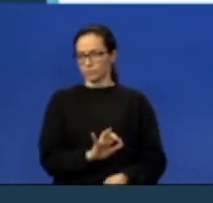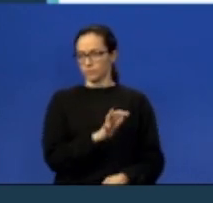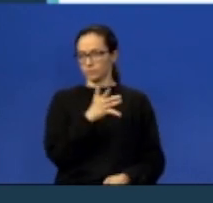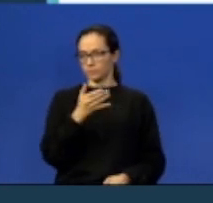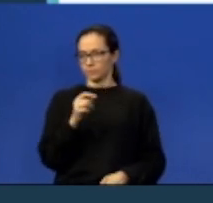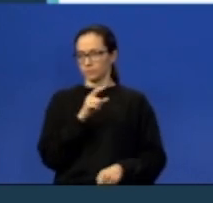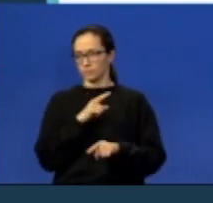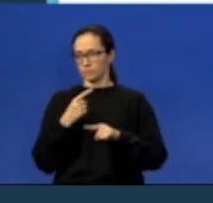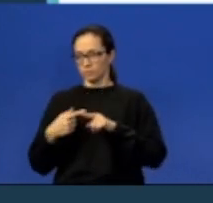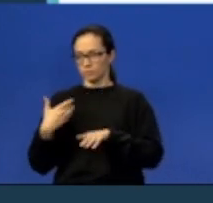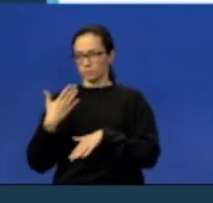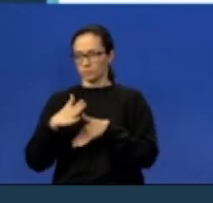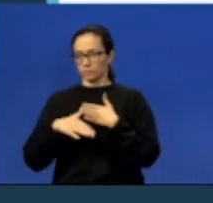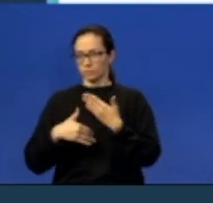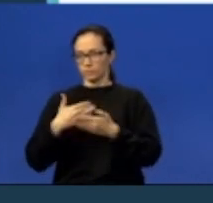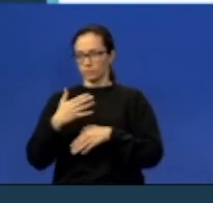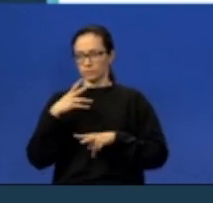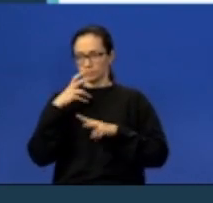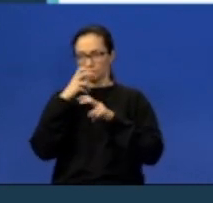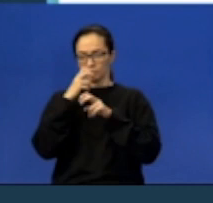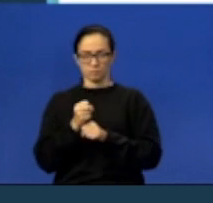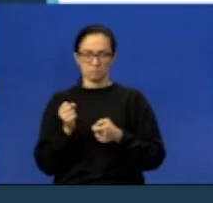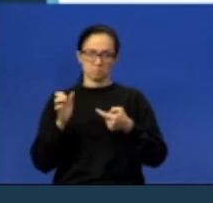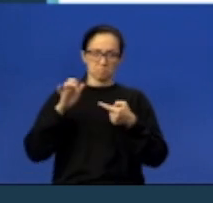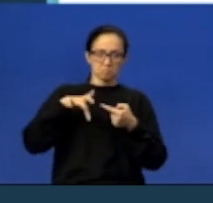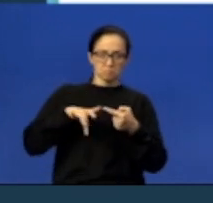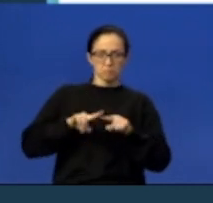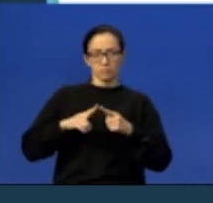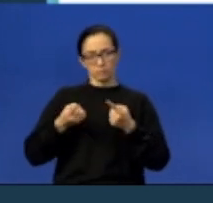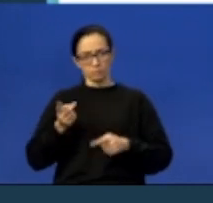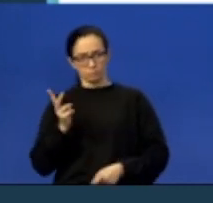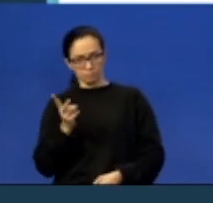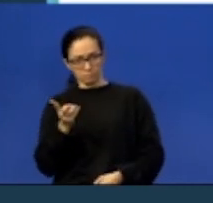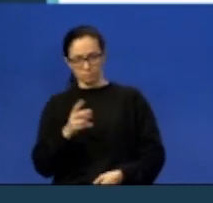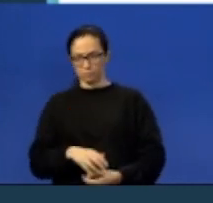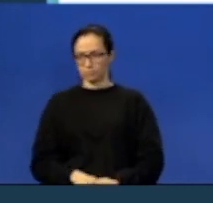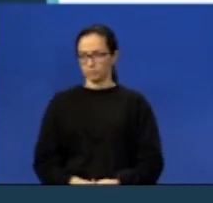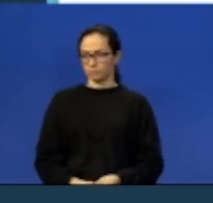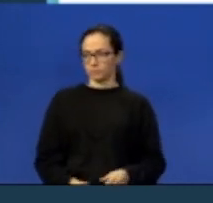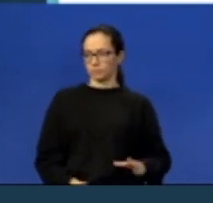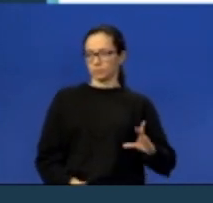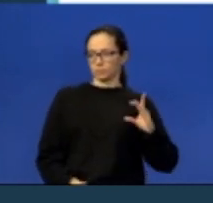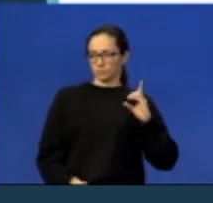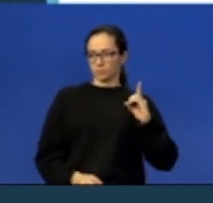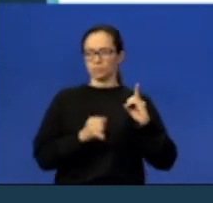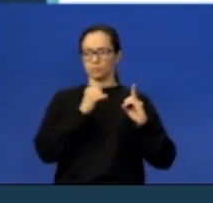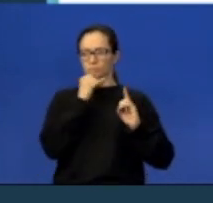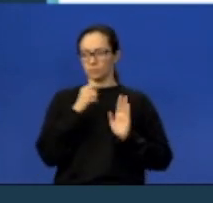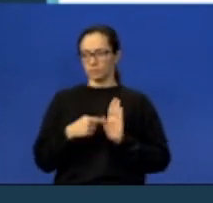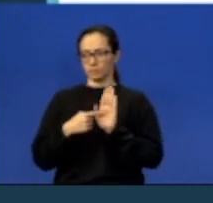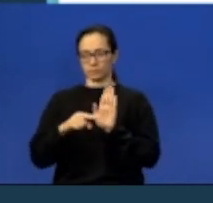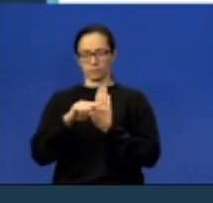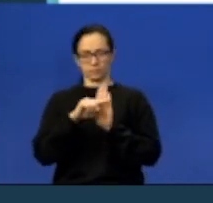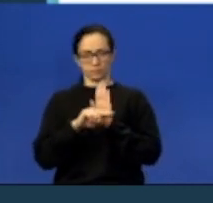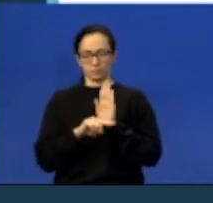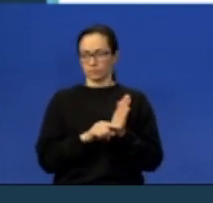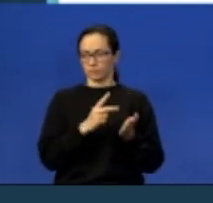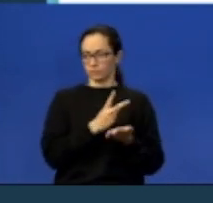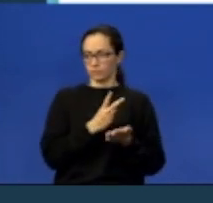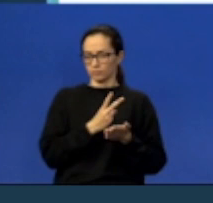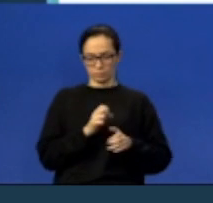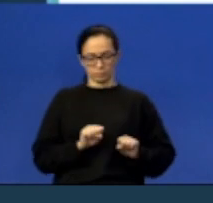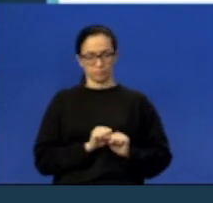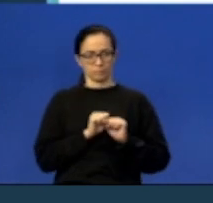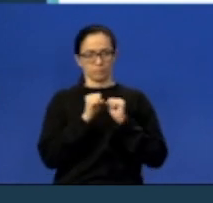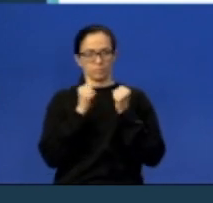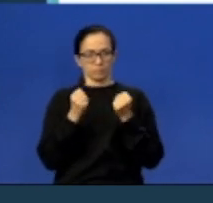causadas pela repetição sustentada de forças relativamente pequenas. Letra D. Exemplos de lesões ósseas repetitivas são as fraturas de estresse